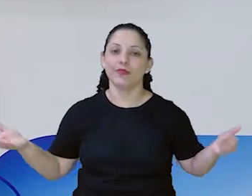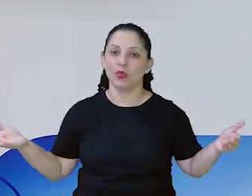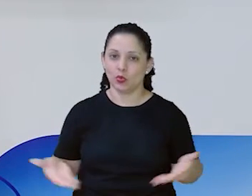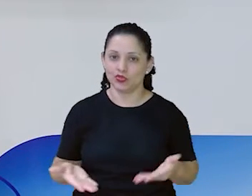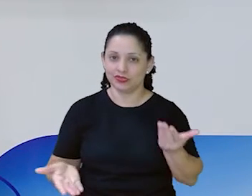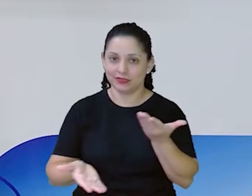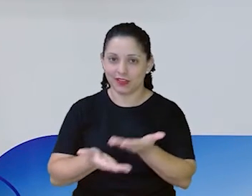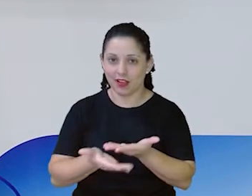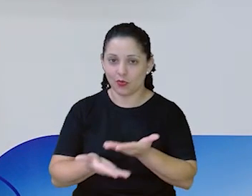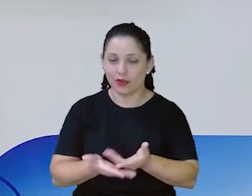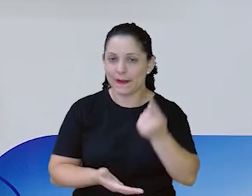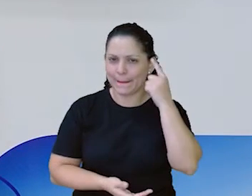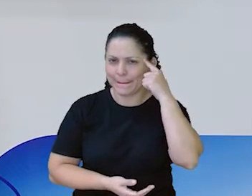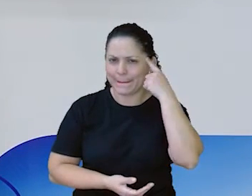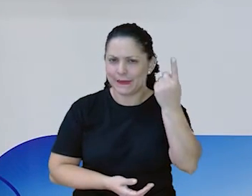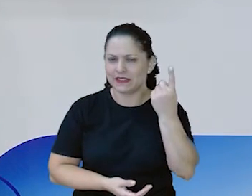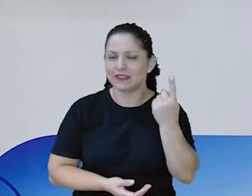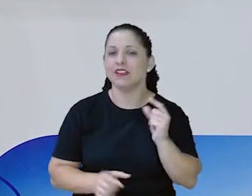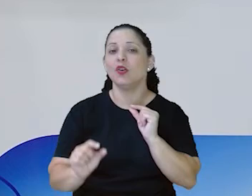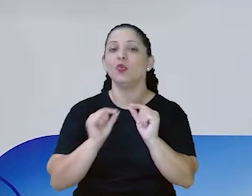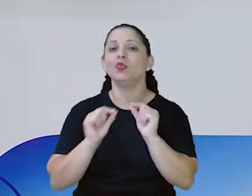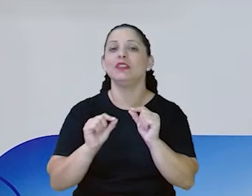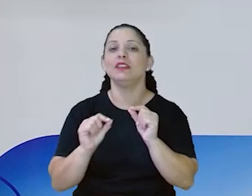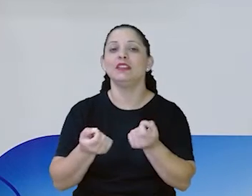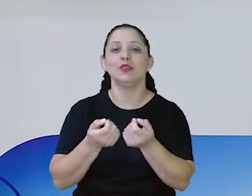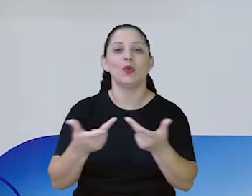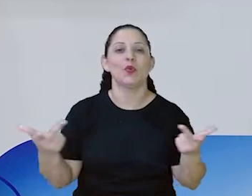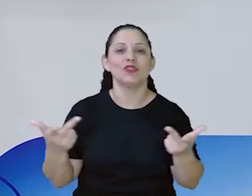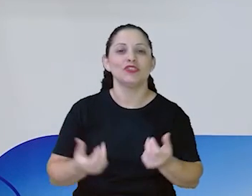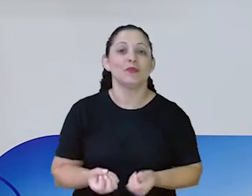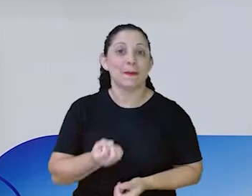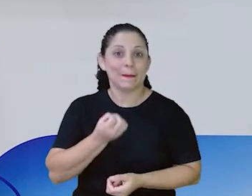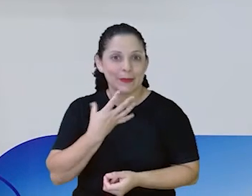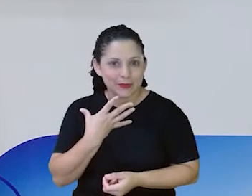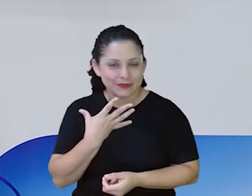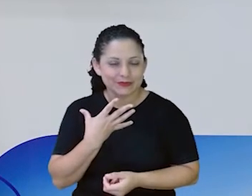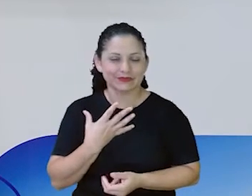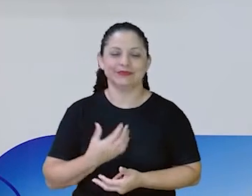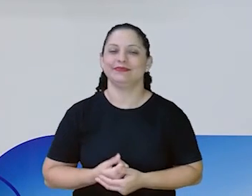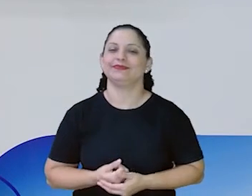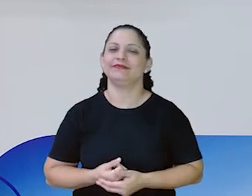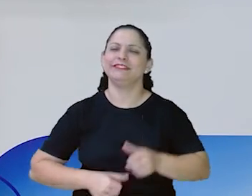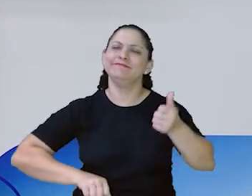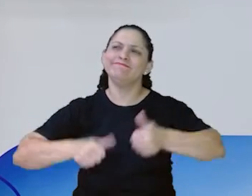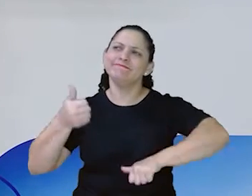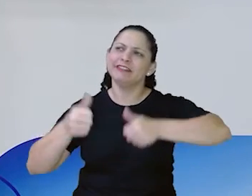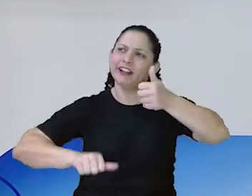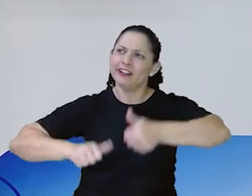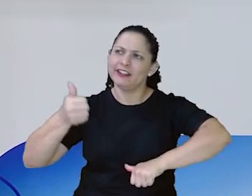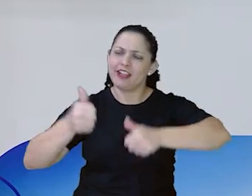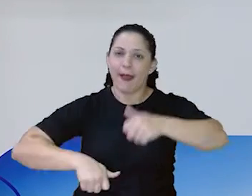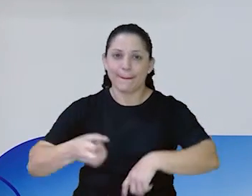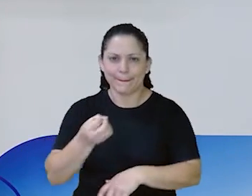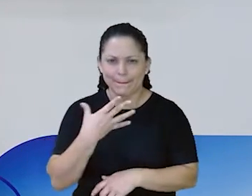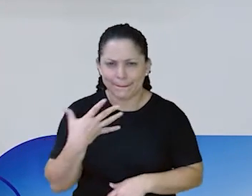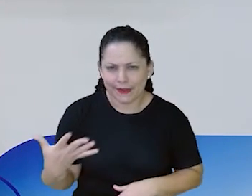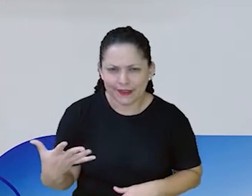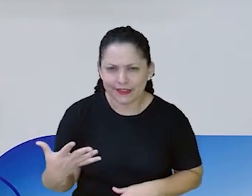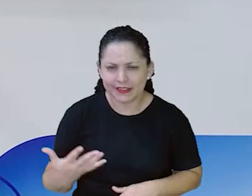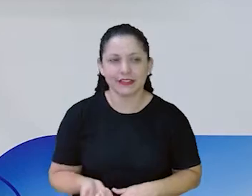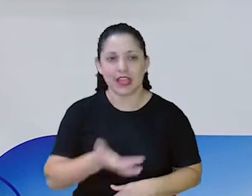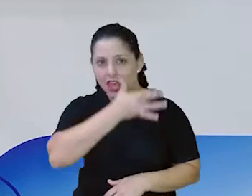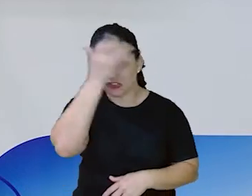hoje, nós iremos pensar sobre essas boas práticas e analisar, será que está tudo bem? Será que as pessoas